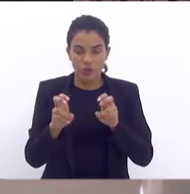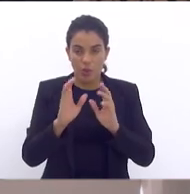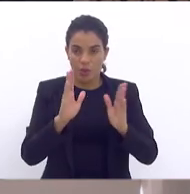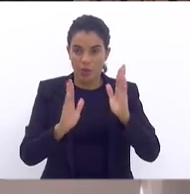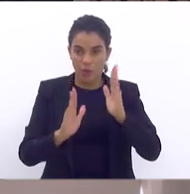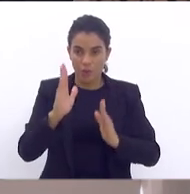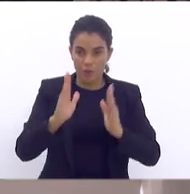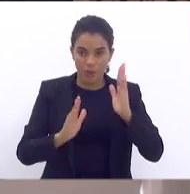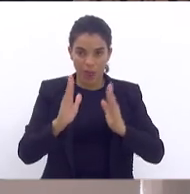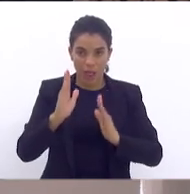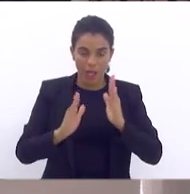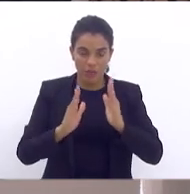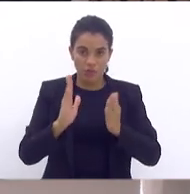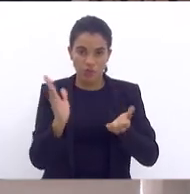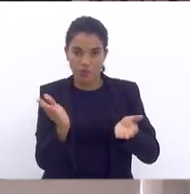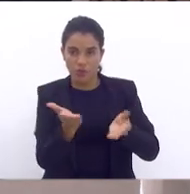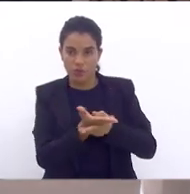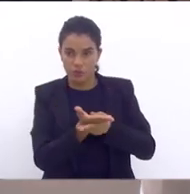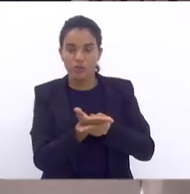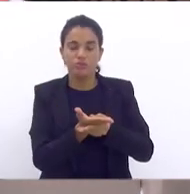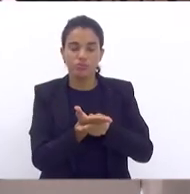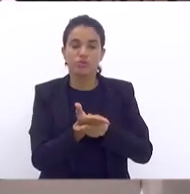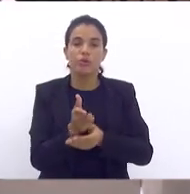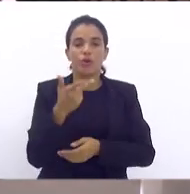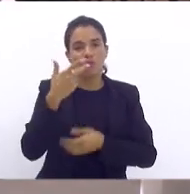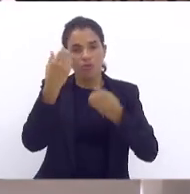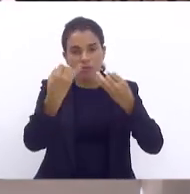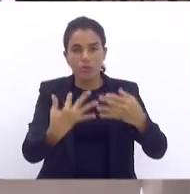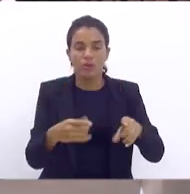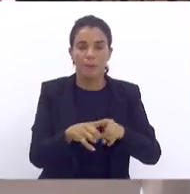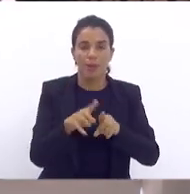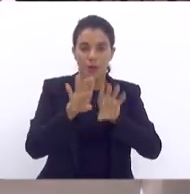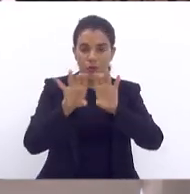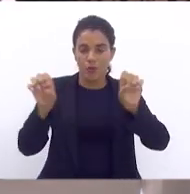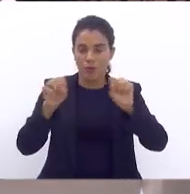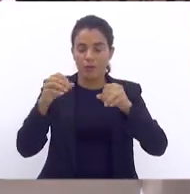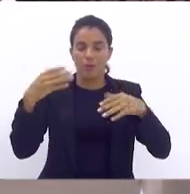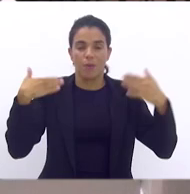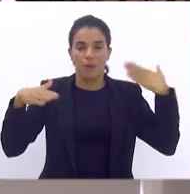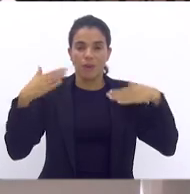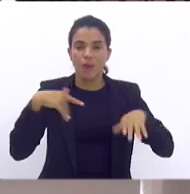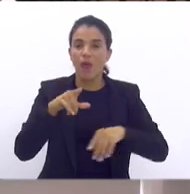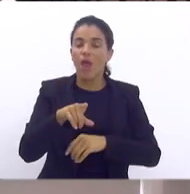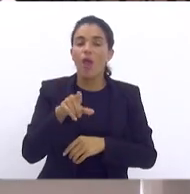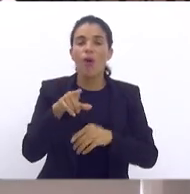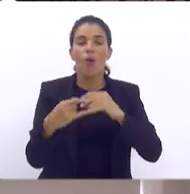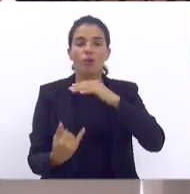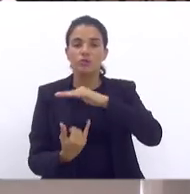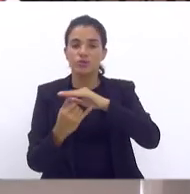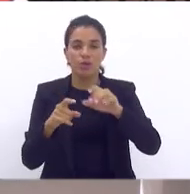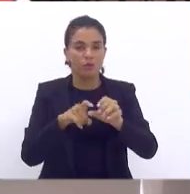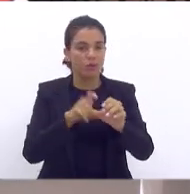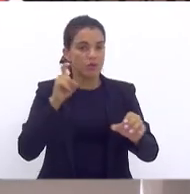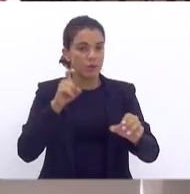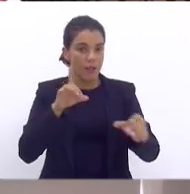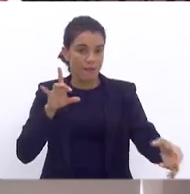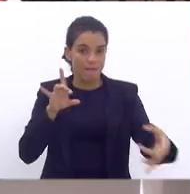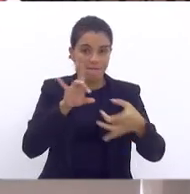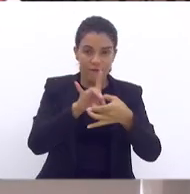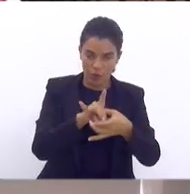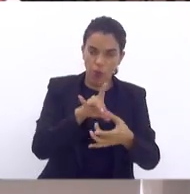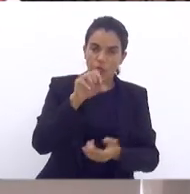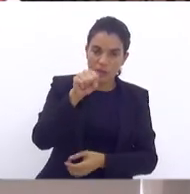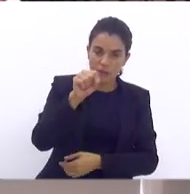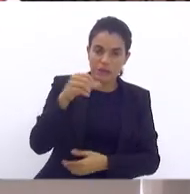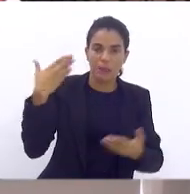prazo do inquérito, é isso que também eu estava explicando, o Tribunal Marítimo é um órgão autônomo. Ele está vinculado ao comando da Marinha, né, a